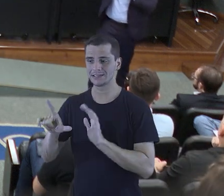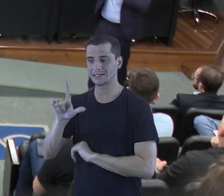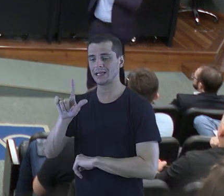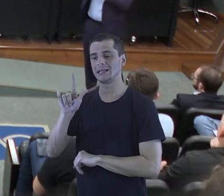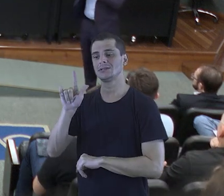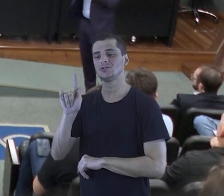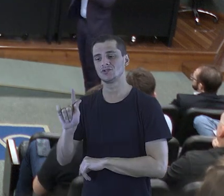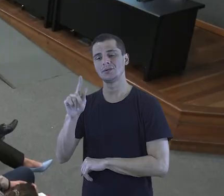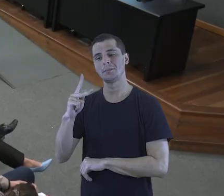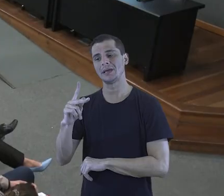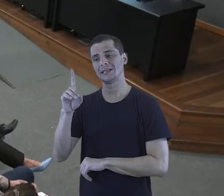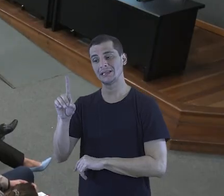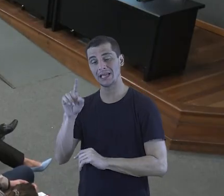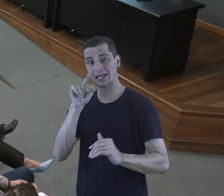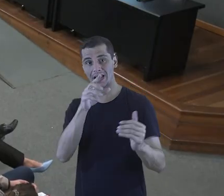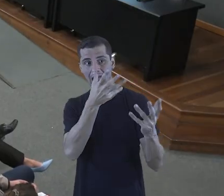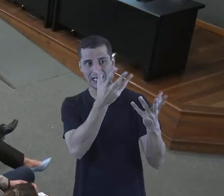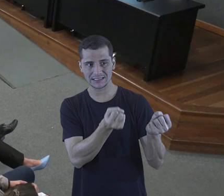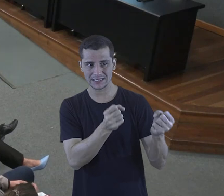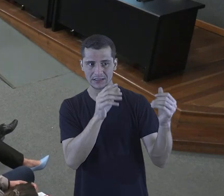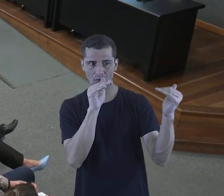consentimento é livre,